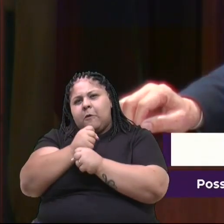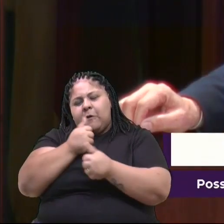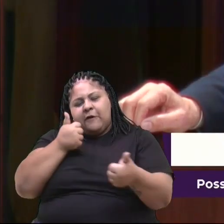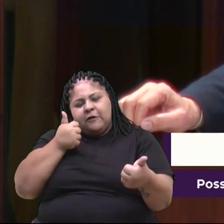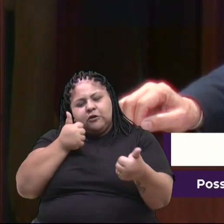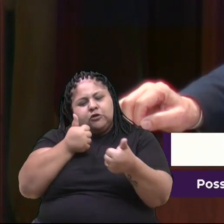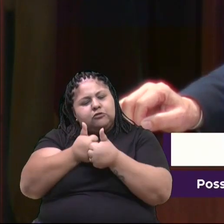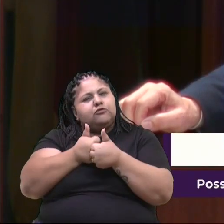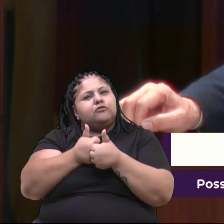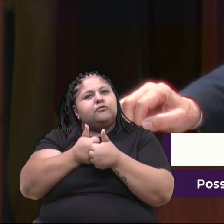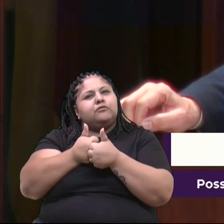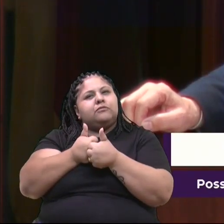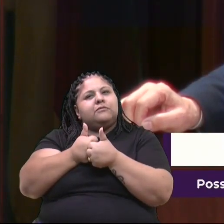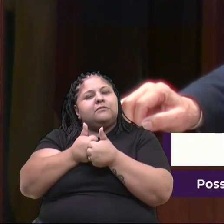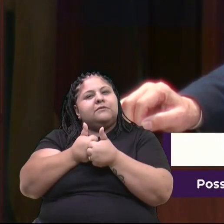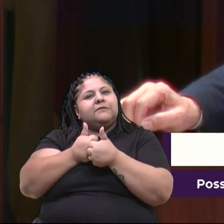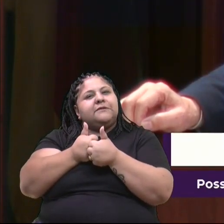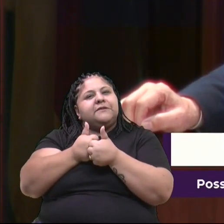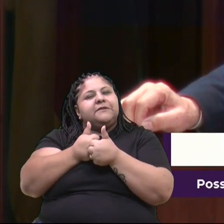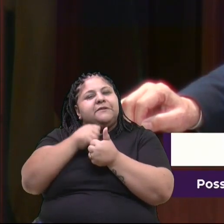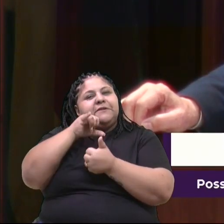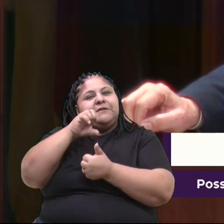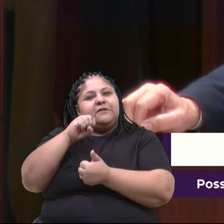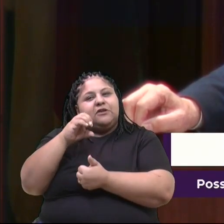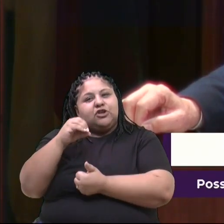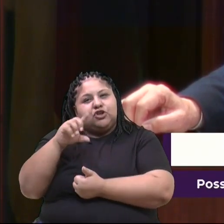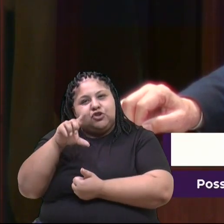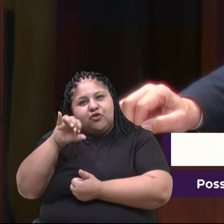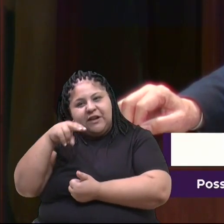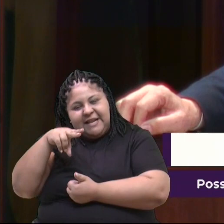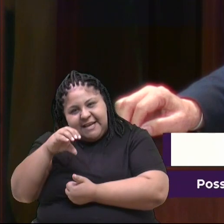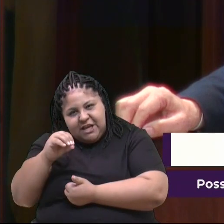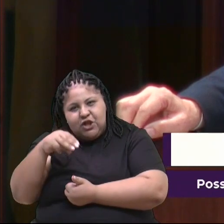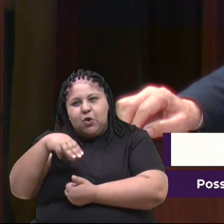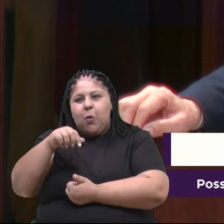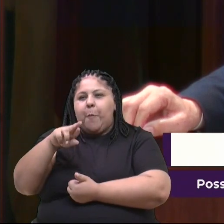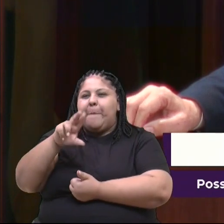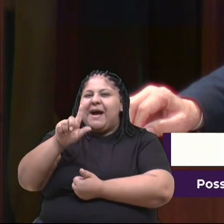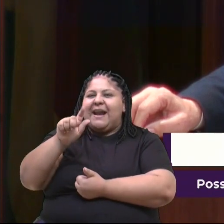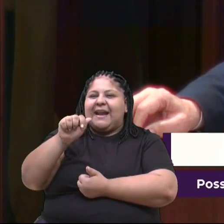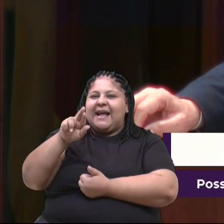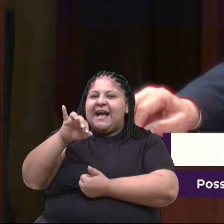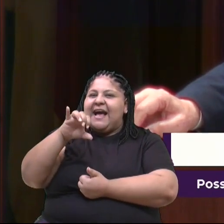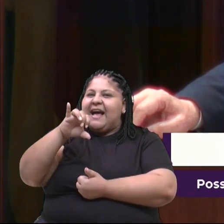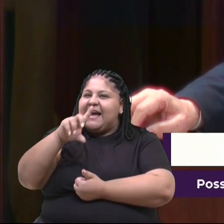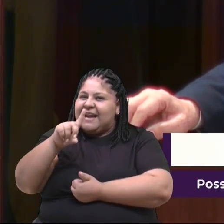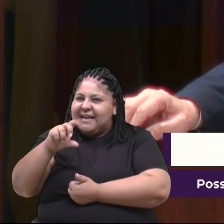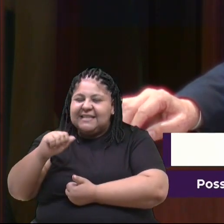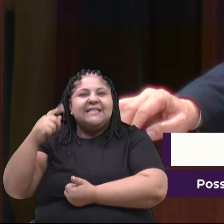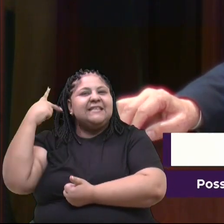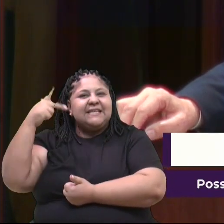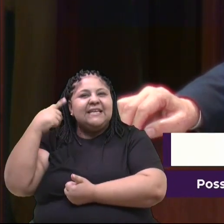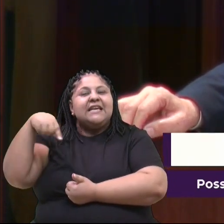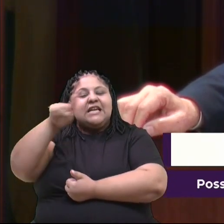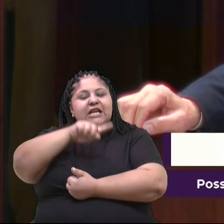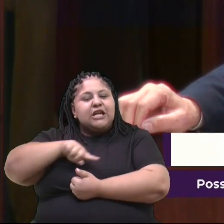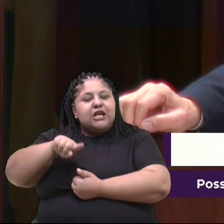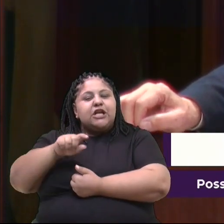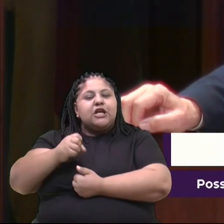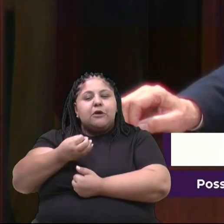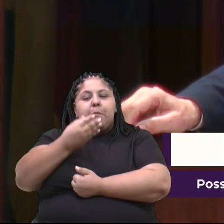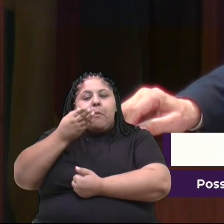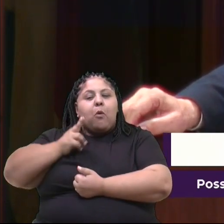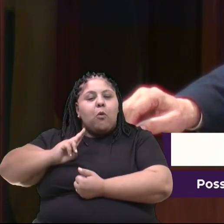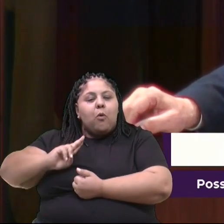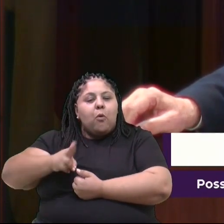muitas caminhadas, né, seu Isolino, dona Margarida, na política, e que bom a gente cultivar essas